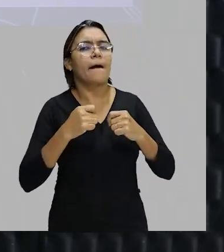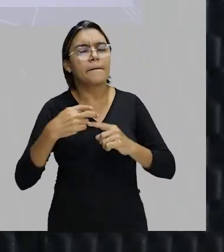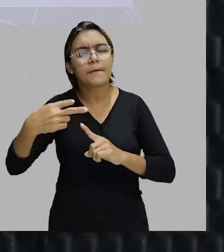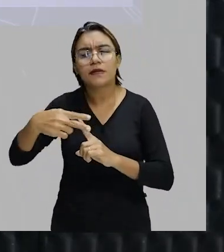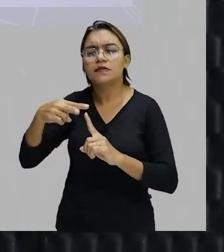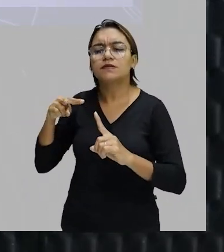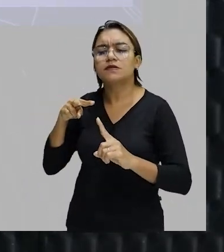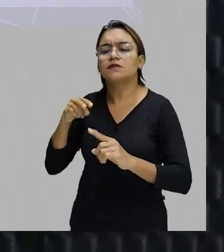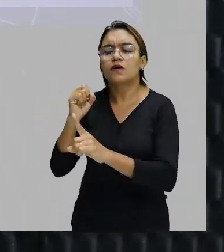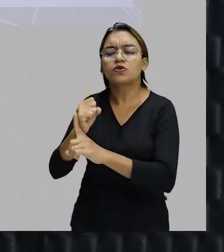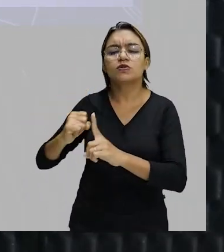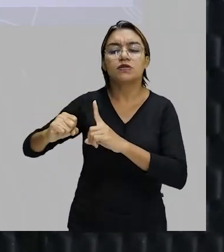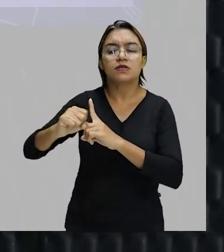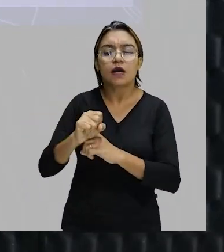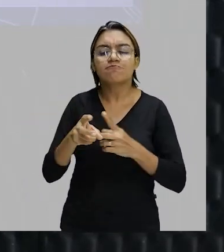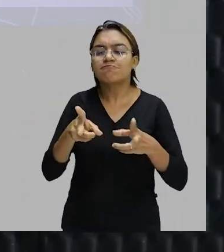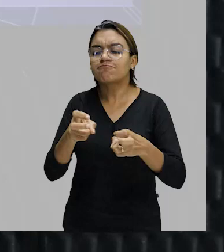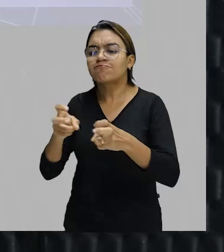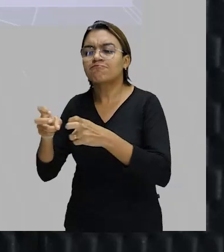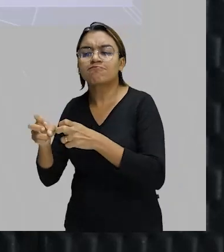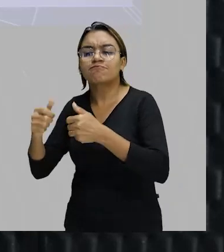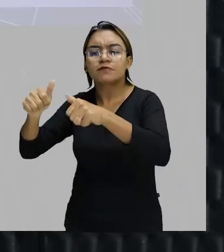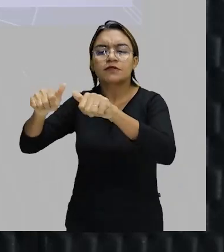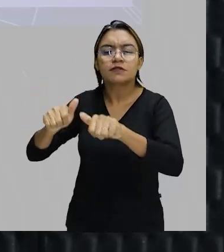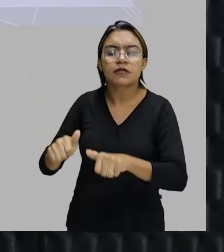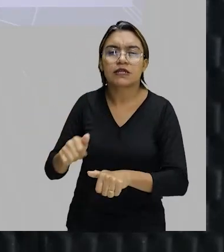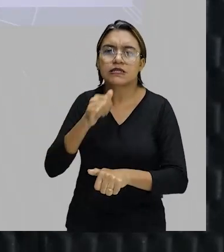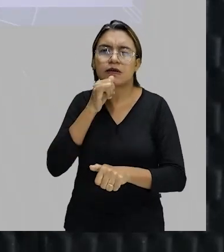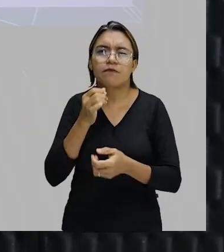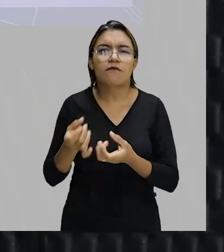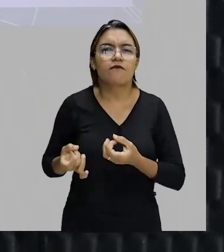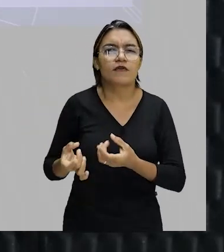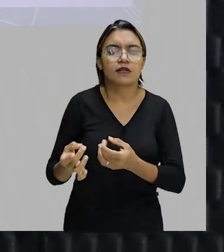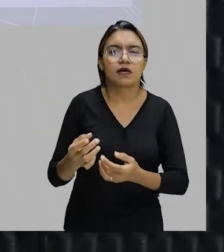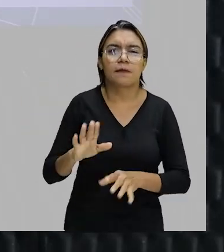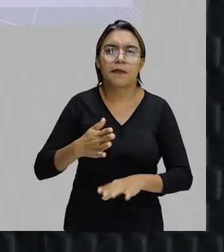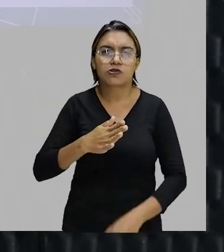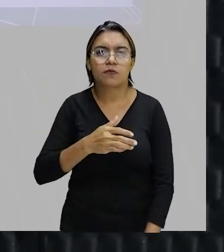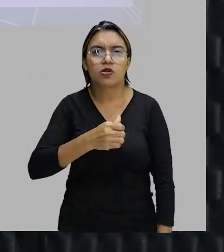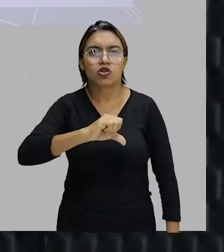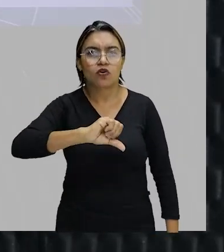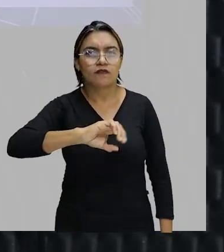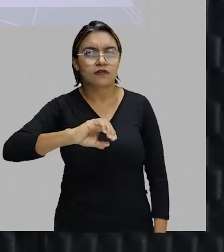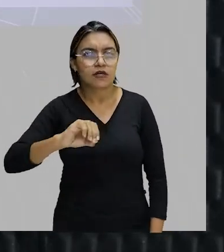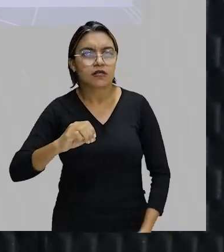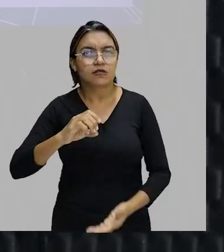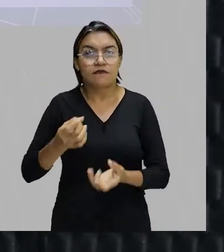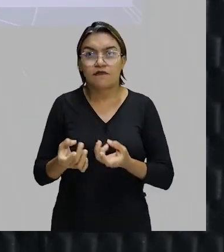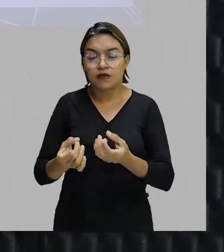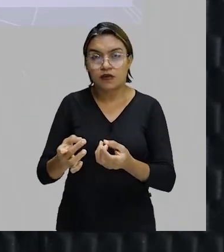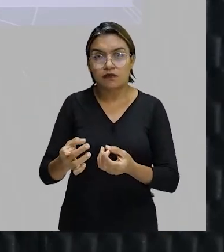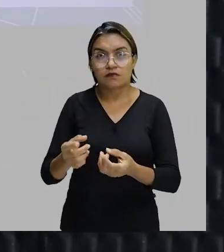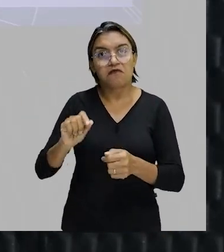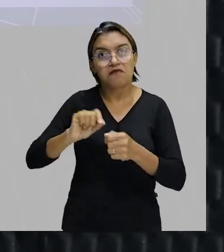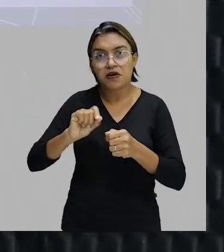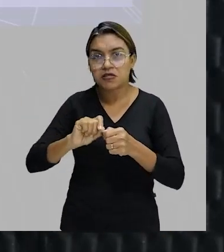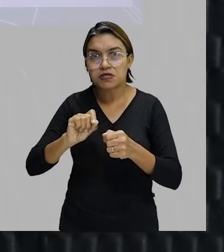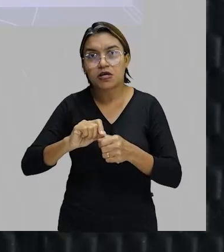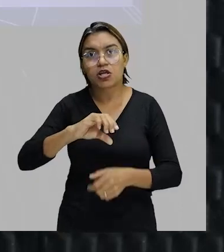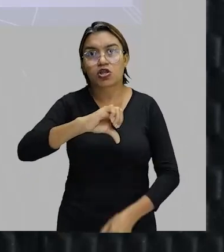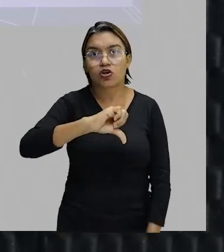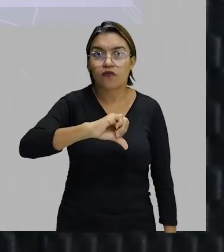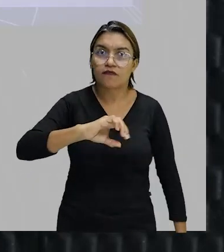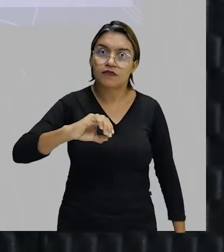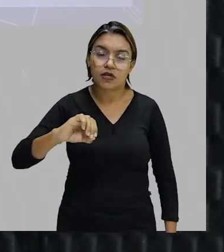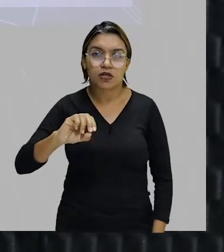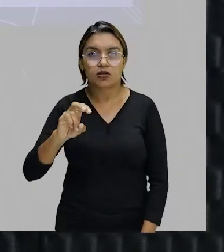de lucro, eu vejo a perspectiva de venda. Então, olha, eu posso vender aí 900 celulares. Quantos celulares eu vou fazer? 900,